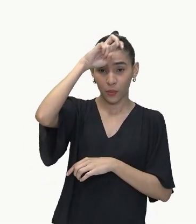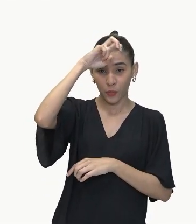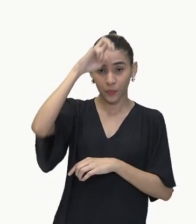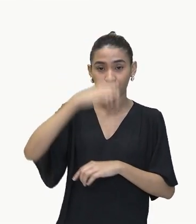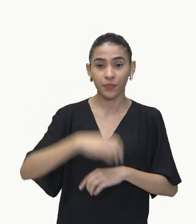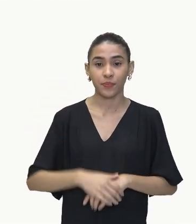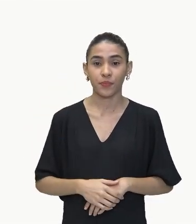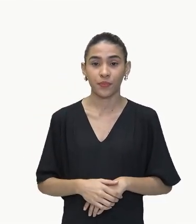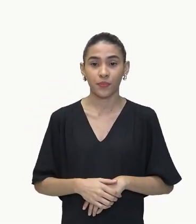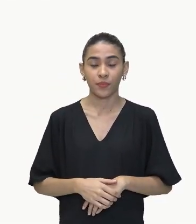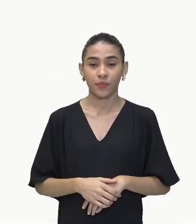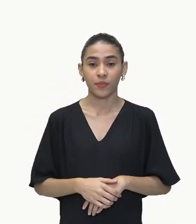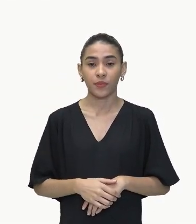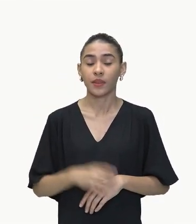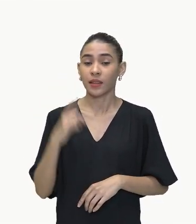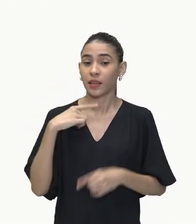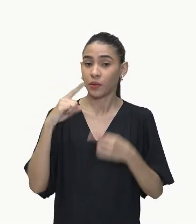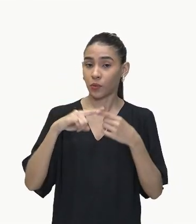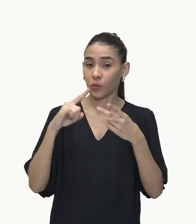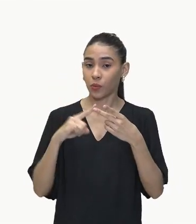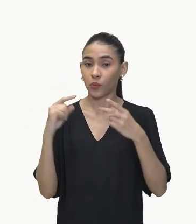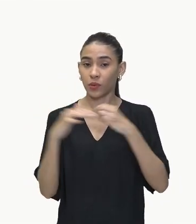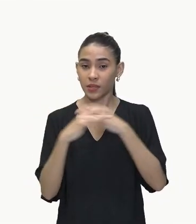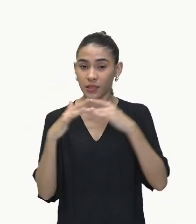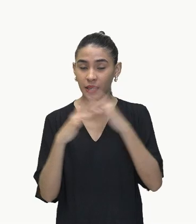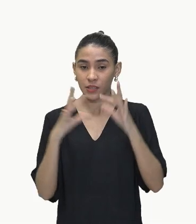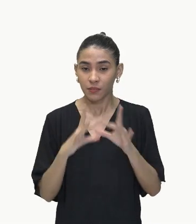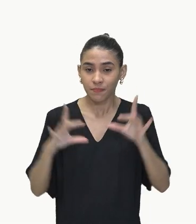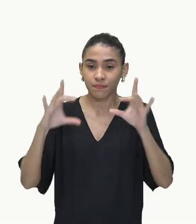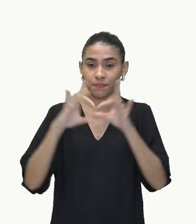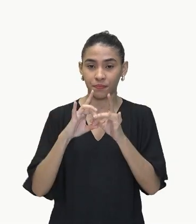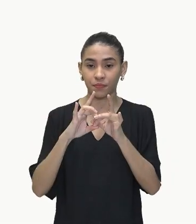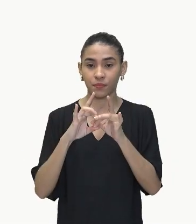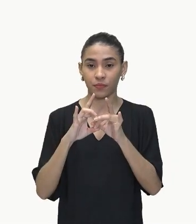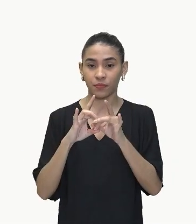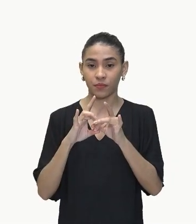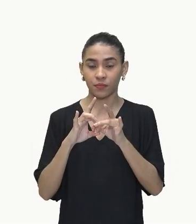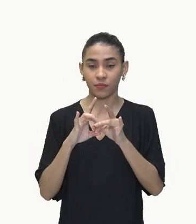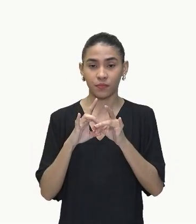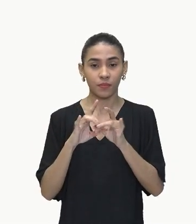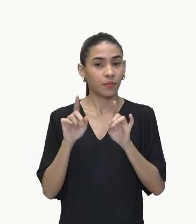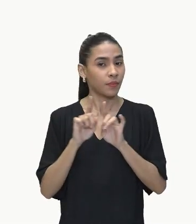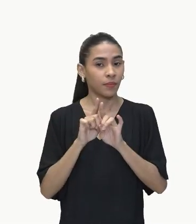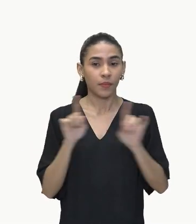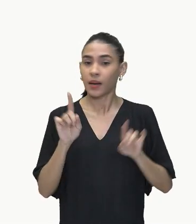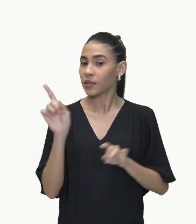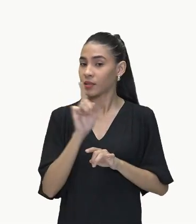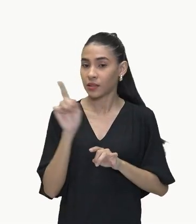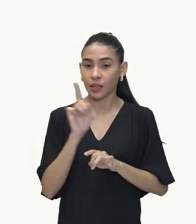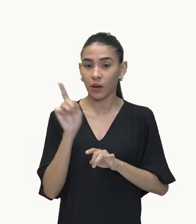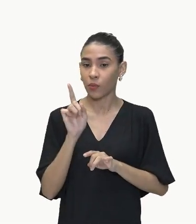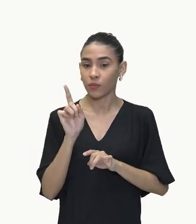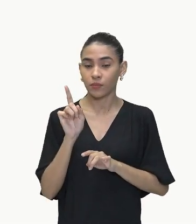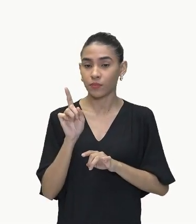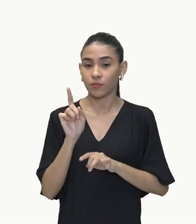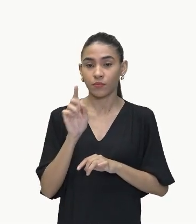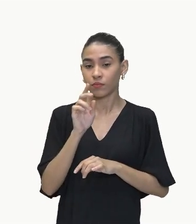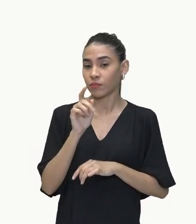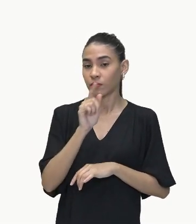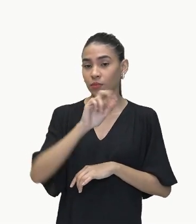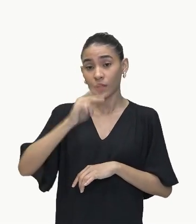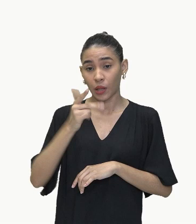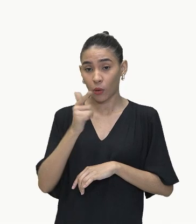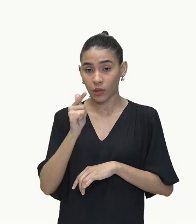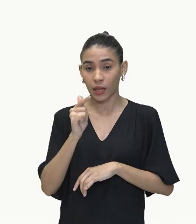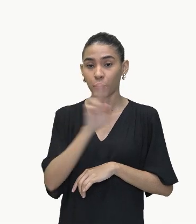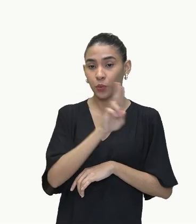aqui nós temos duas cidades que são emendadas, mas elas não são chamadas de conurbadas.